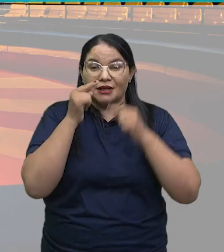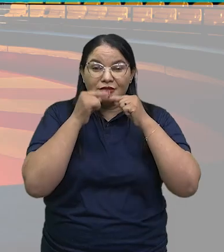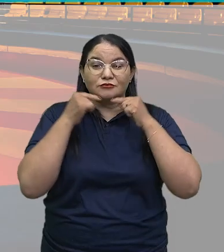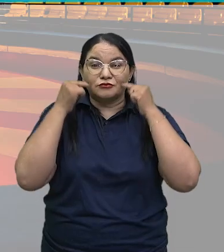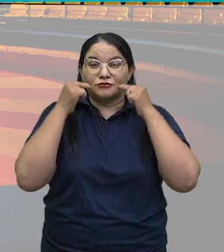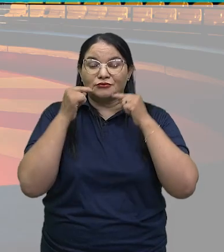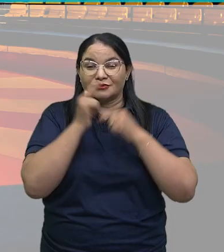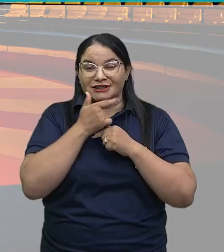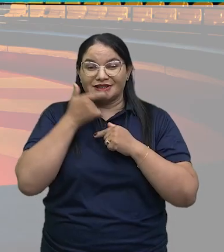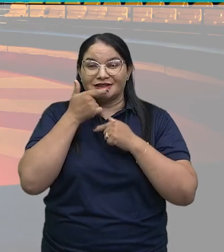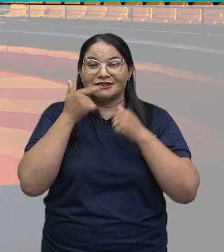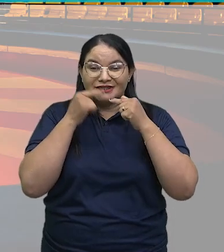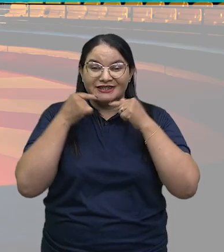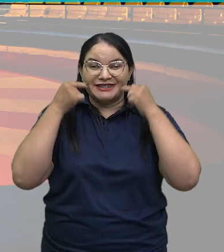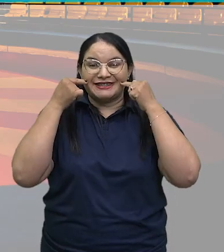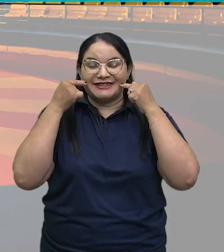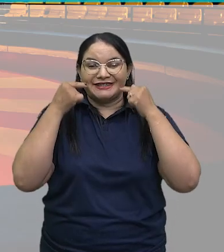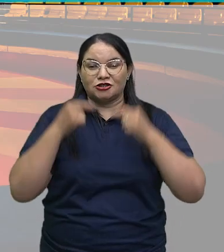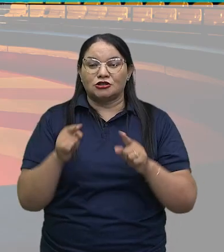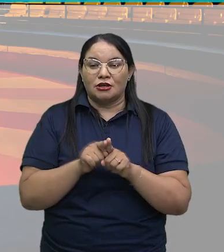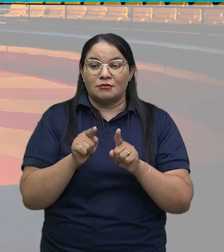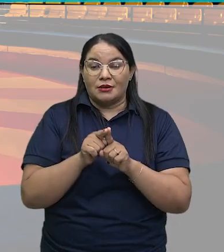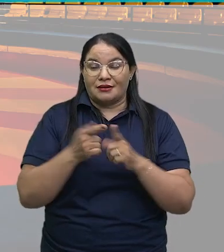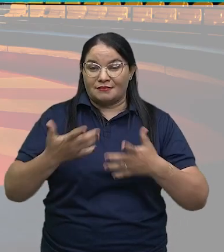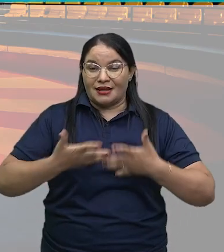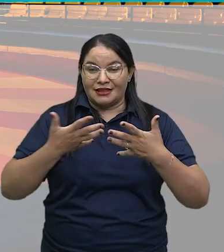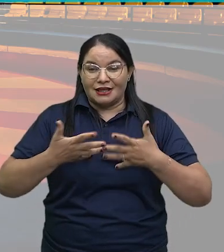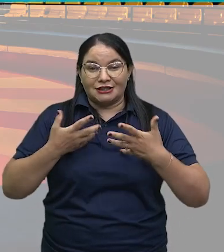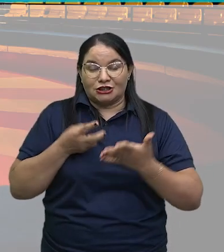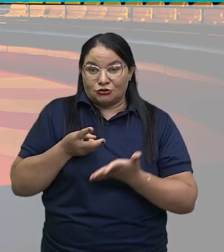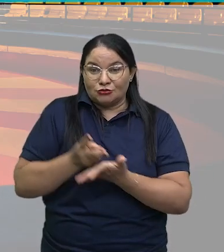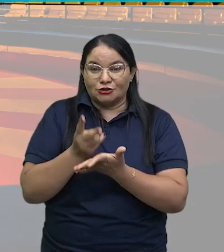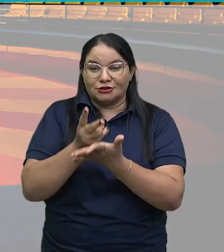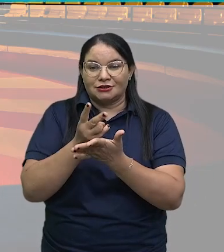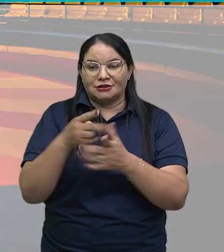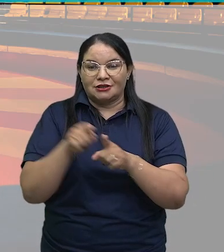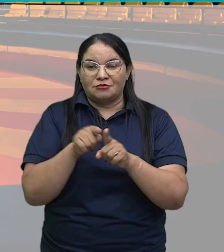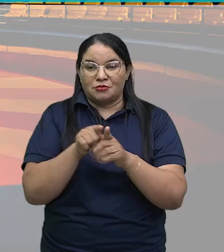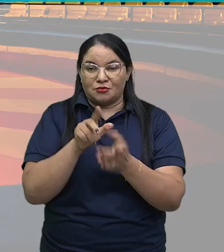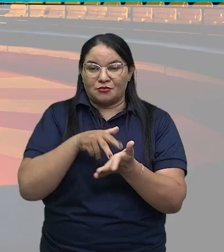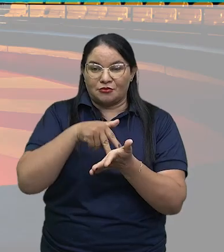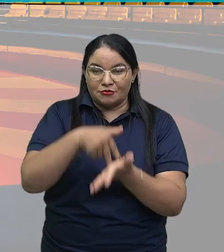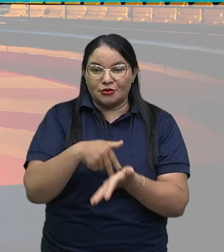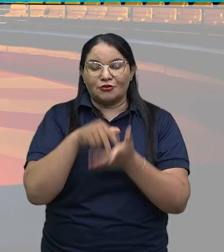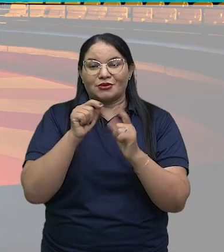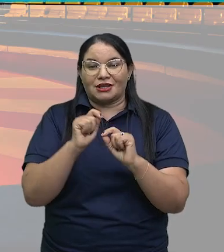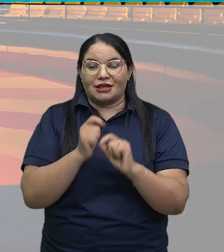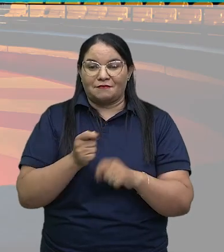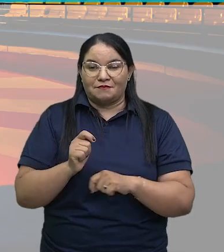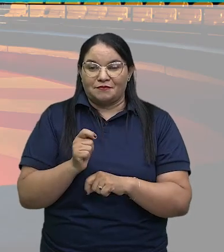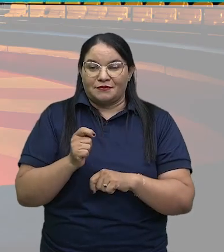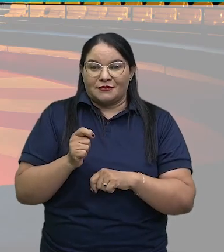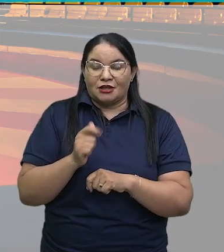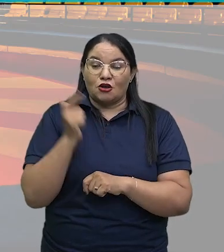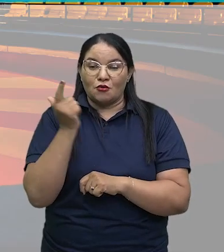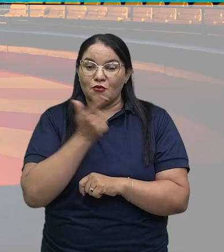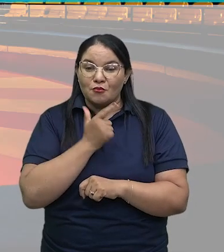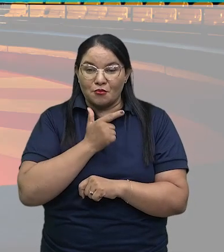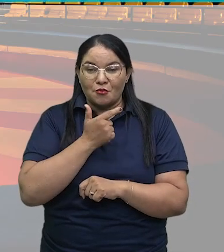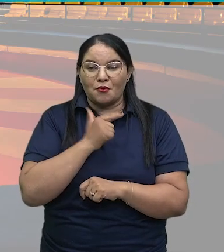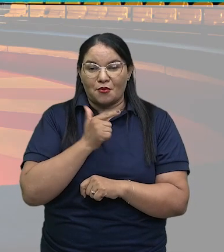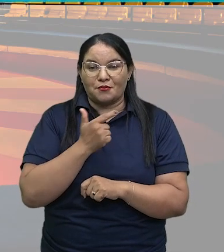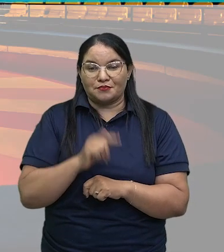vermelho, sugere uma alegria incessante, uma disponibilidade perpétua para o humor e a